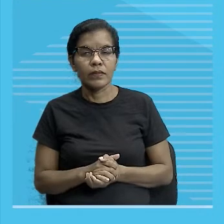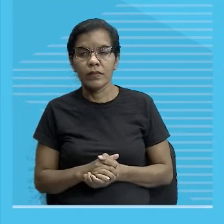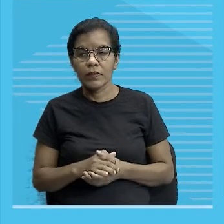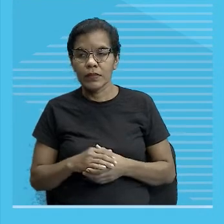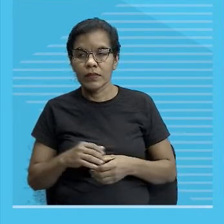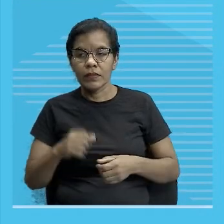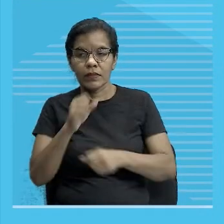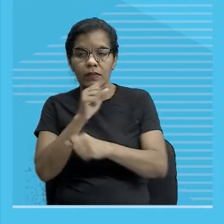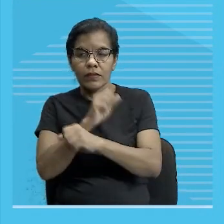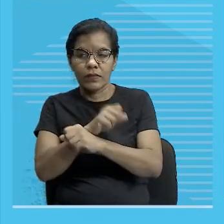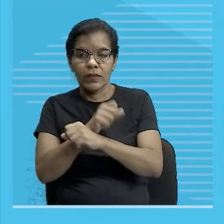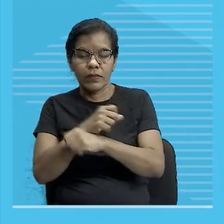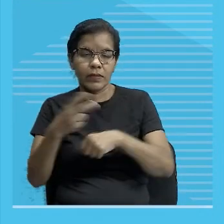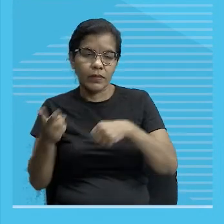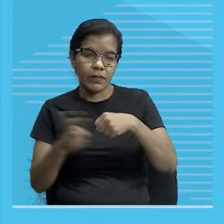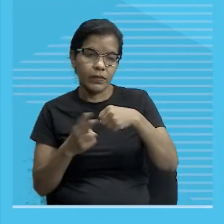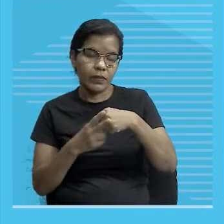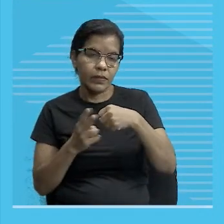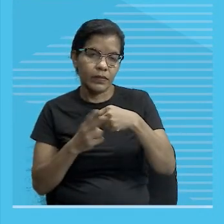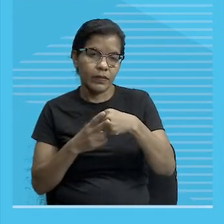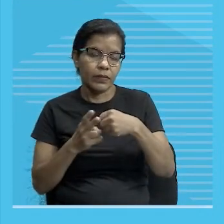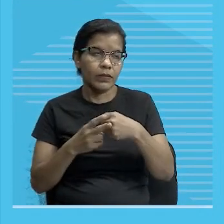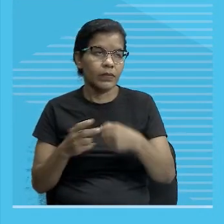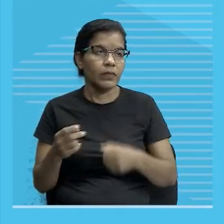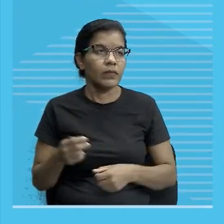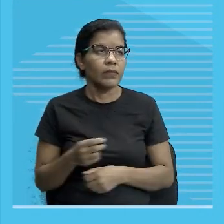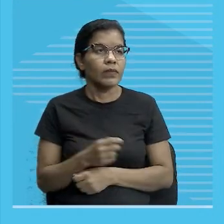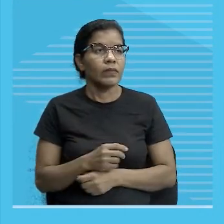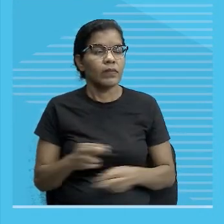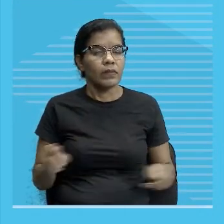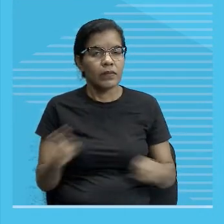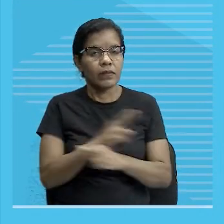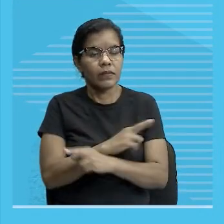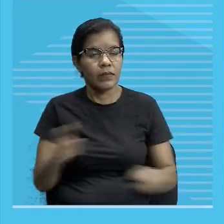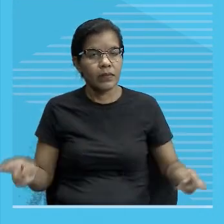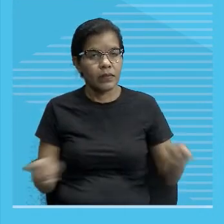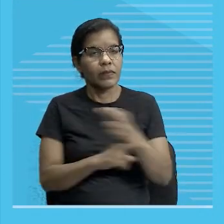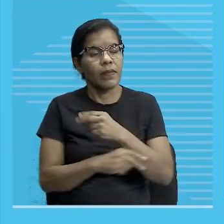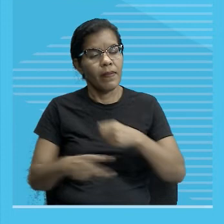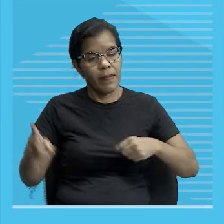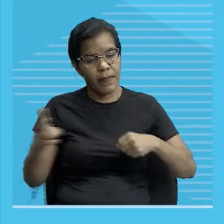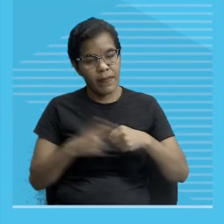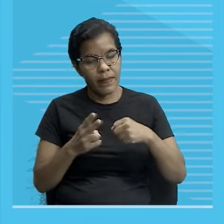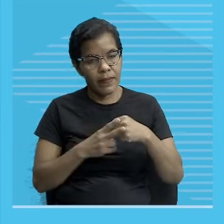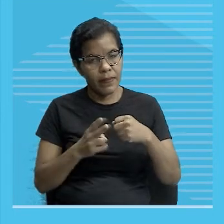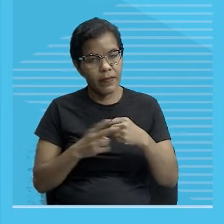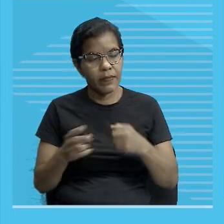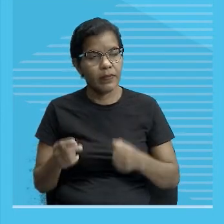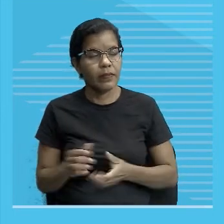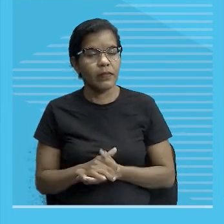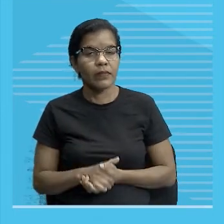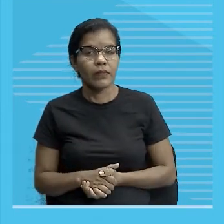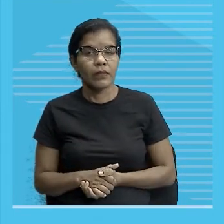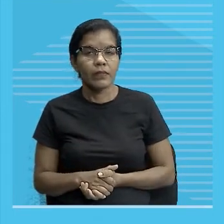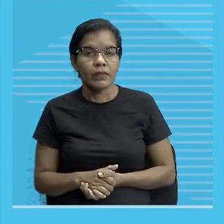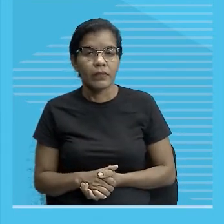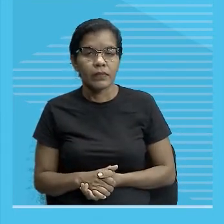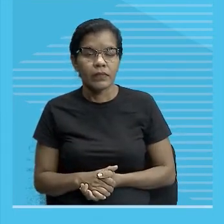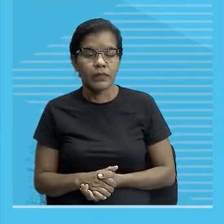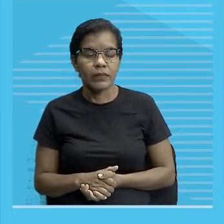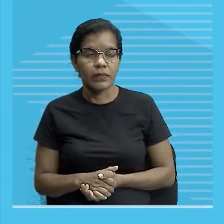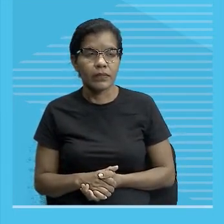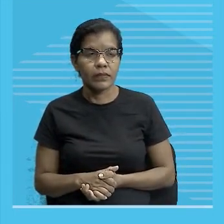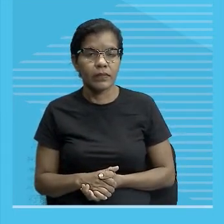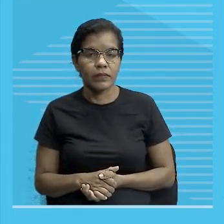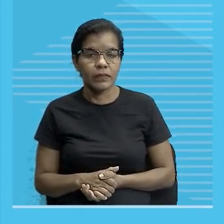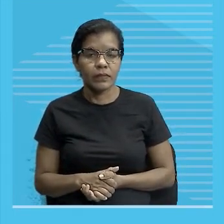alguma circunstância principalmente relacionada a verbos. Você não está cru, foi um dos primeiros assuntos que a gente estudou aqui. Neste